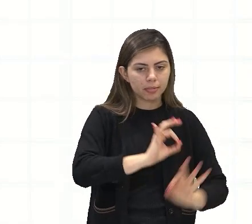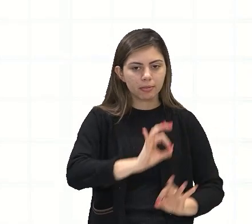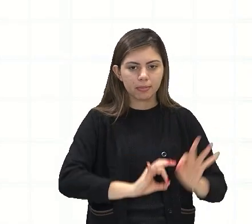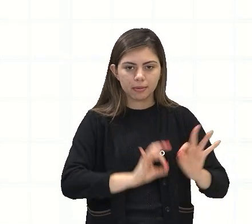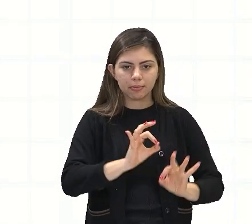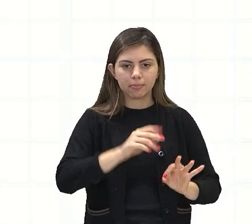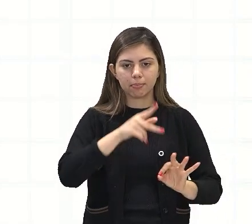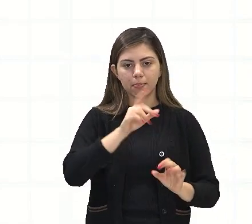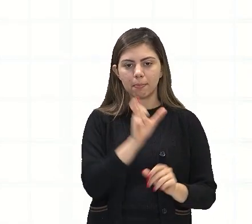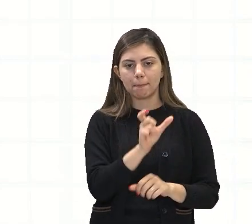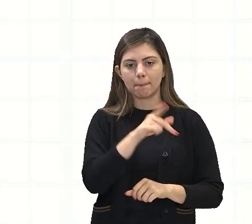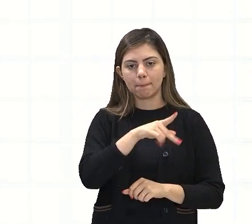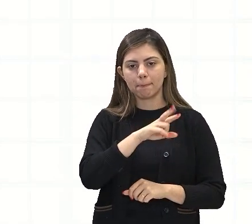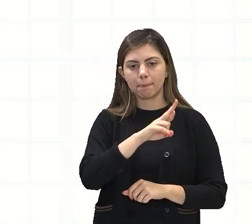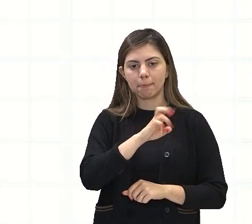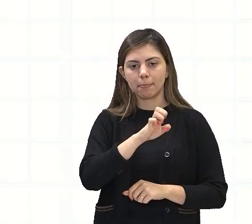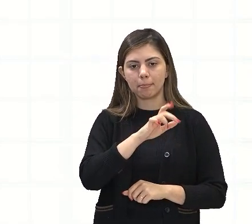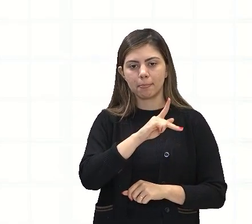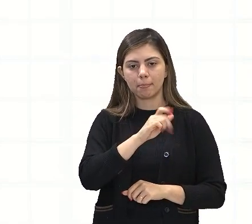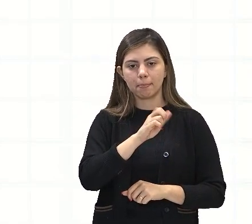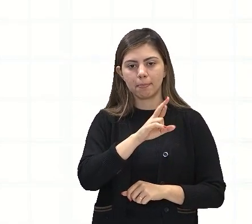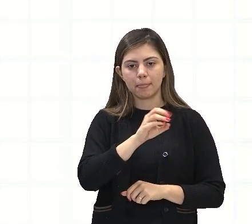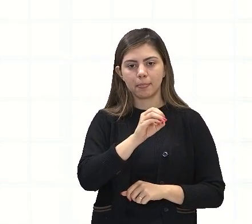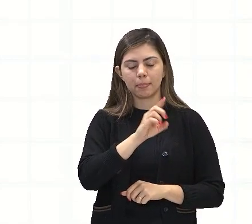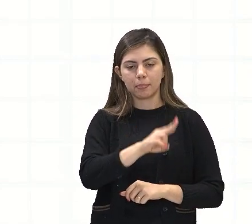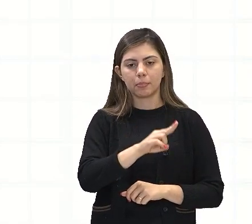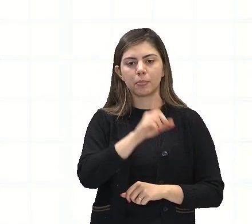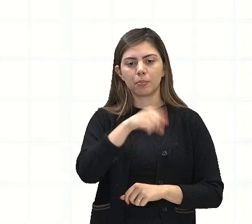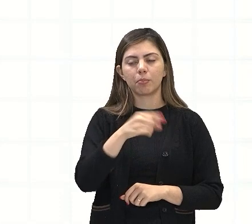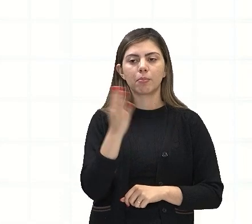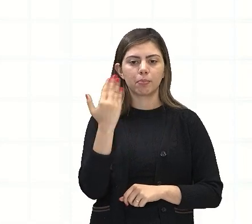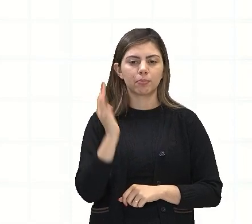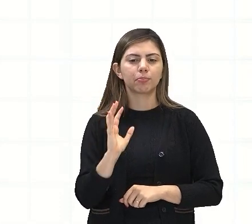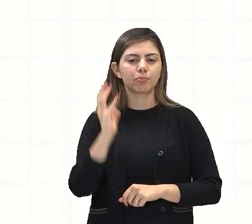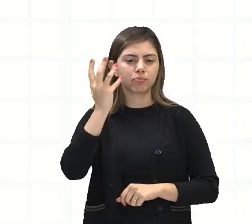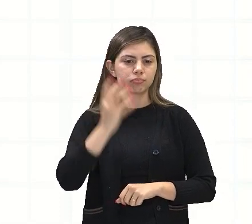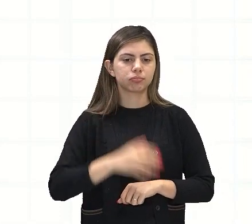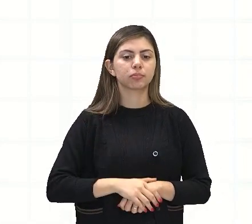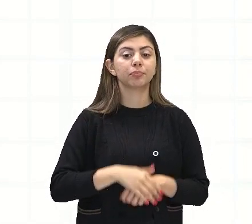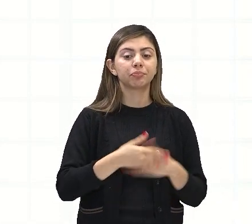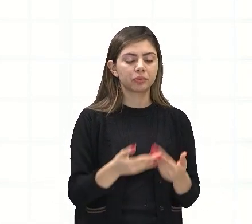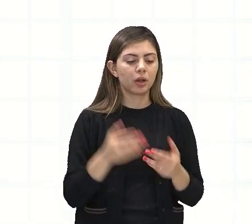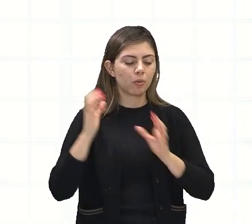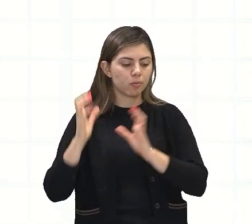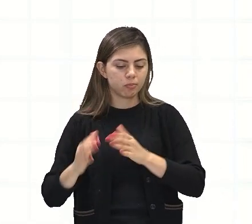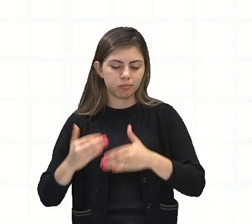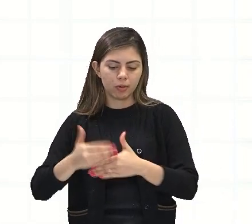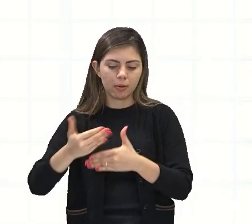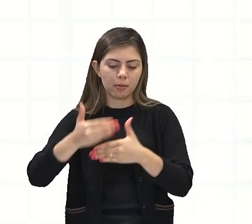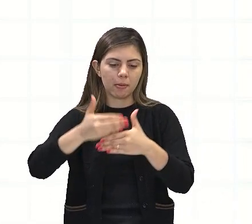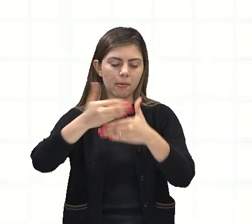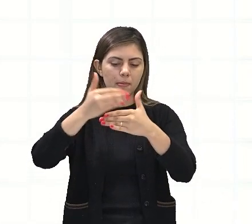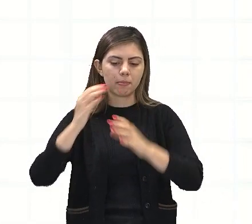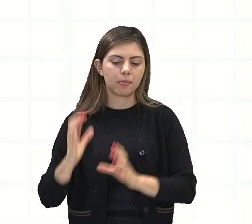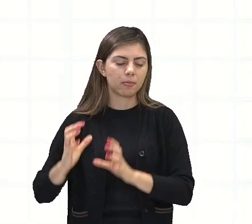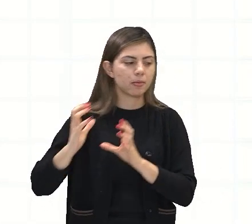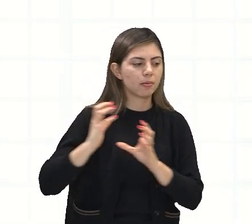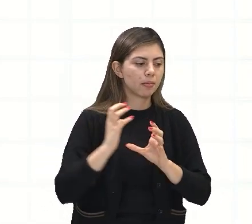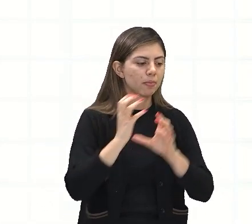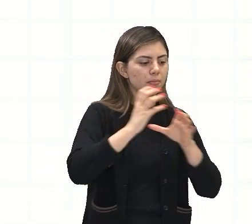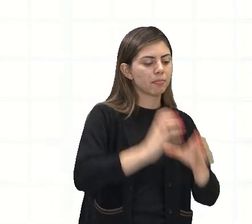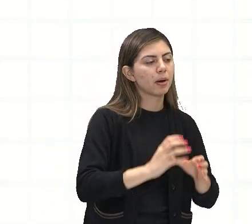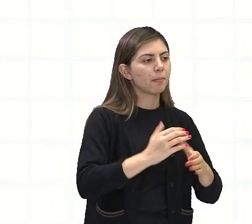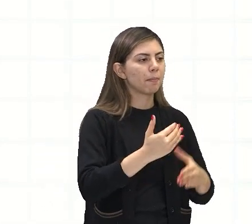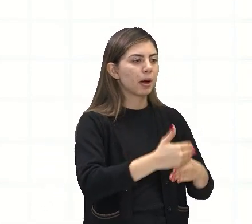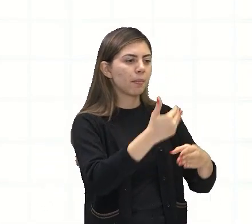verbo pretérito perfeito. Preparou a massa de cimento, carregou tijolos e construiu 2 paredes. Nós temos o verbo carregar no pretérito